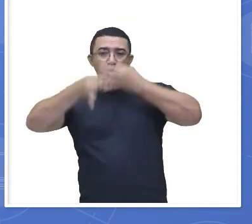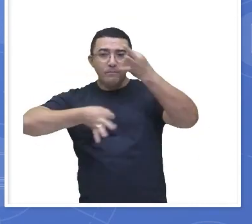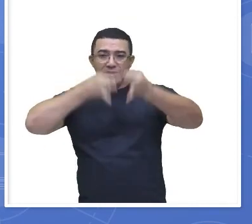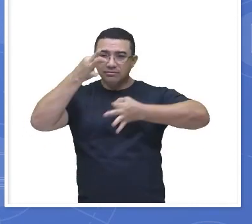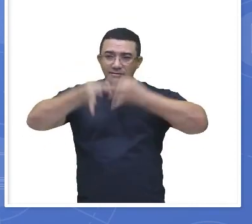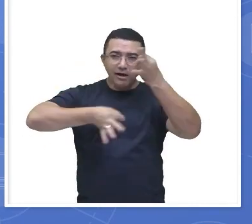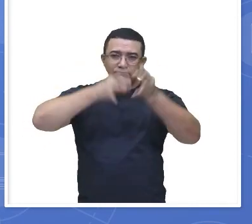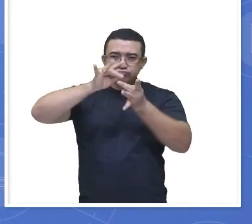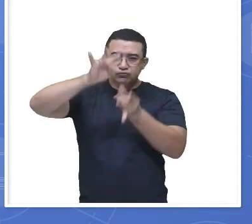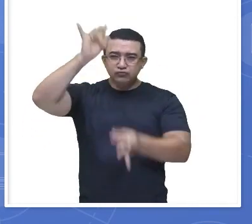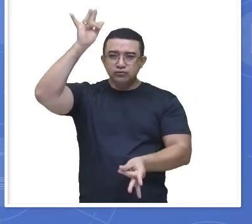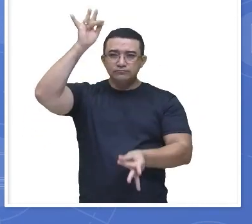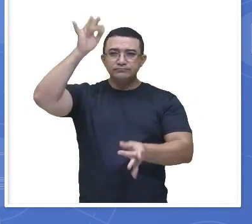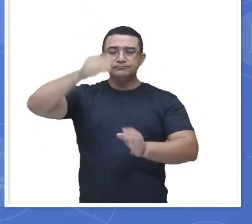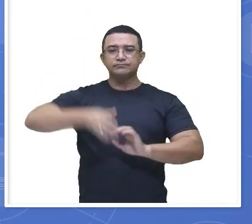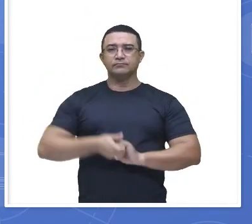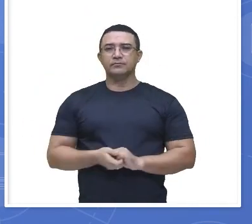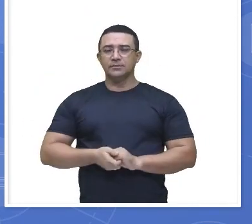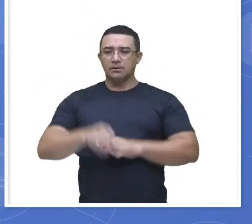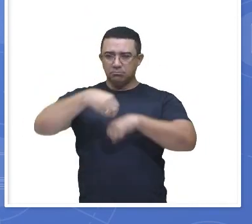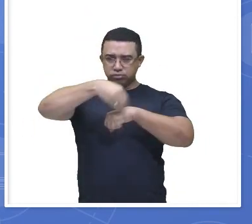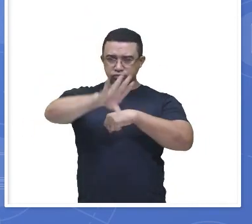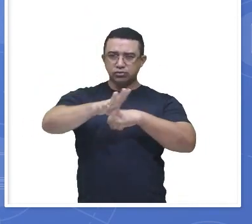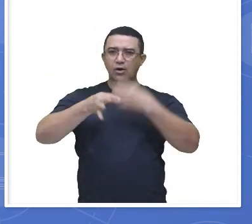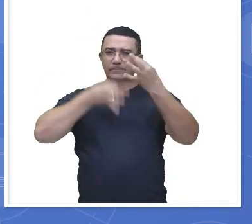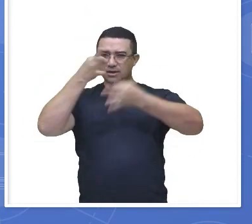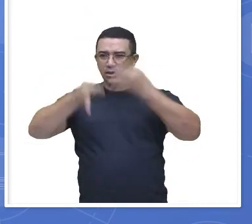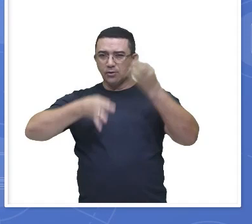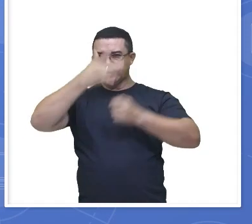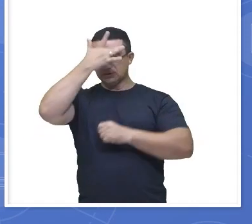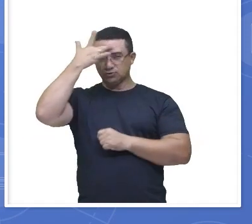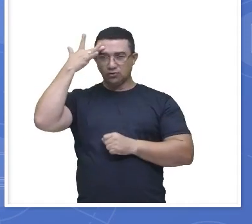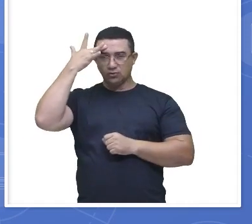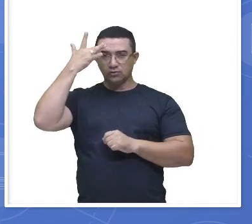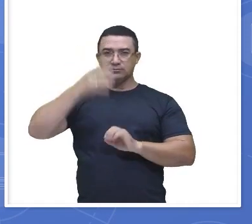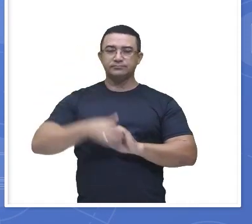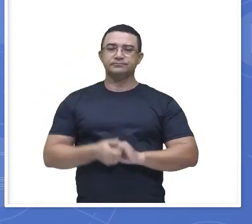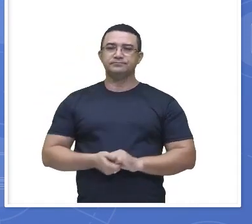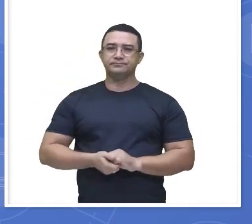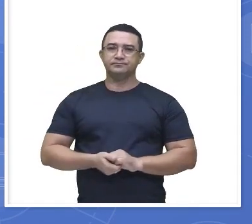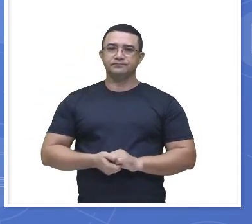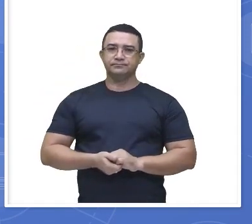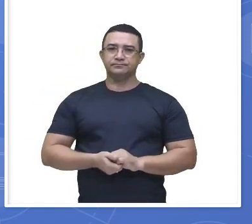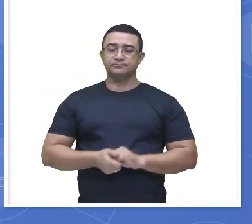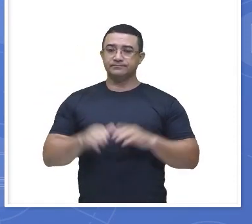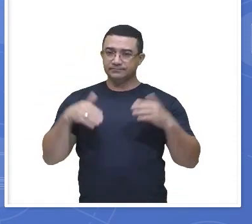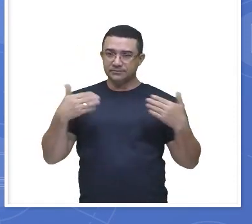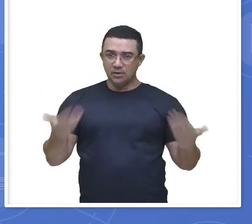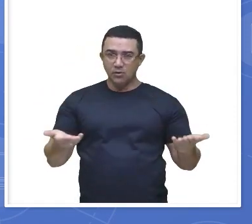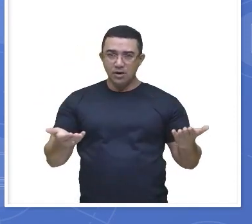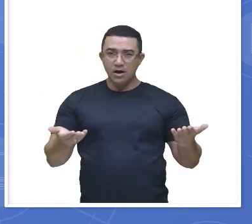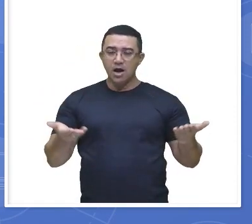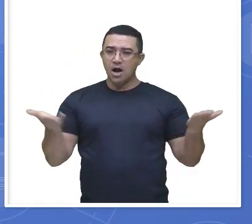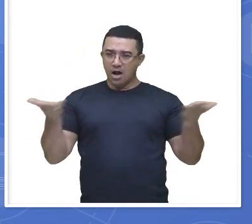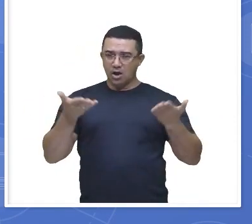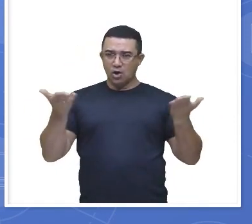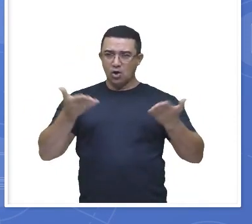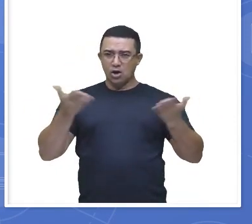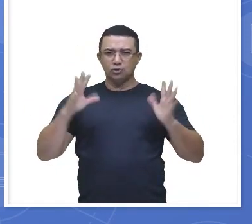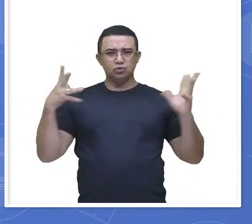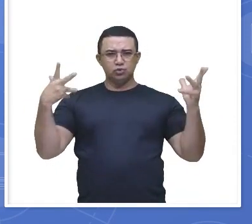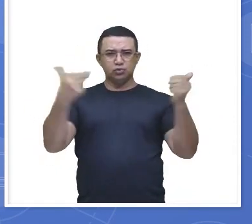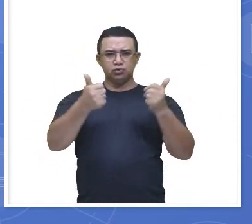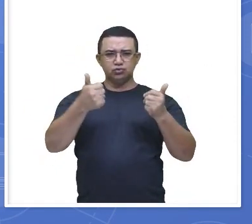né? Vinícius, passar opinião ao público e assim por diante. Então, agora baseado em tudo isso que a